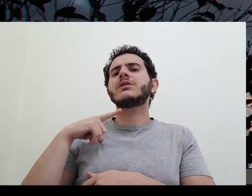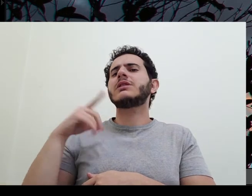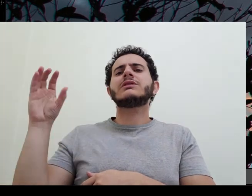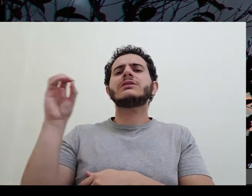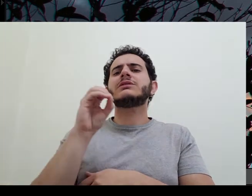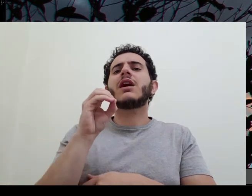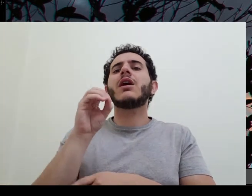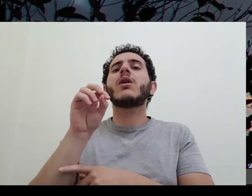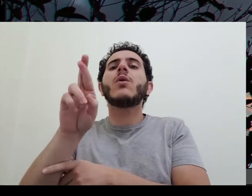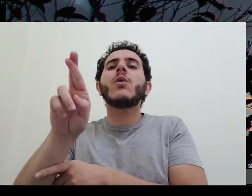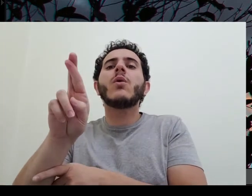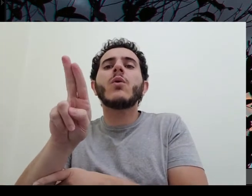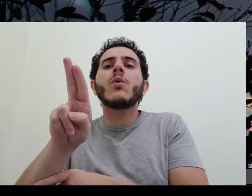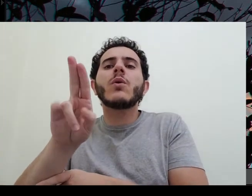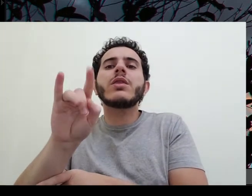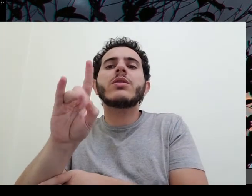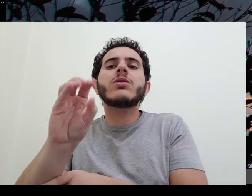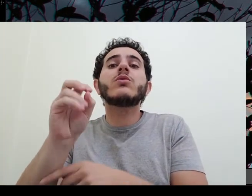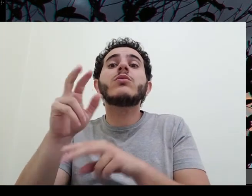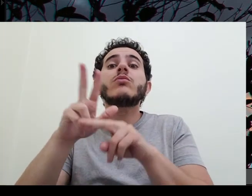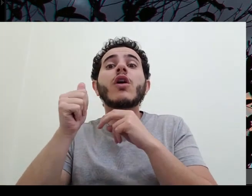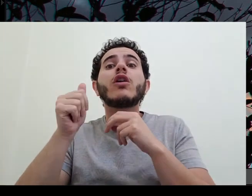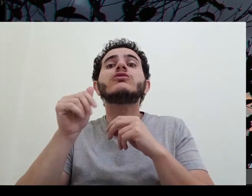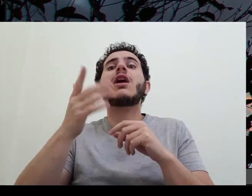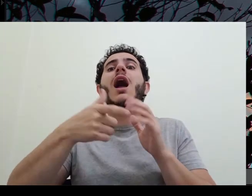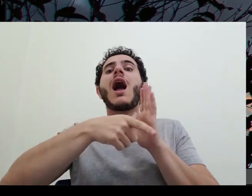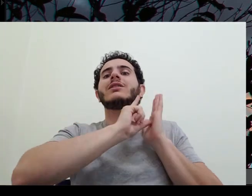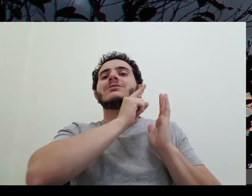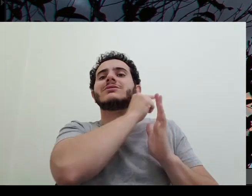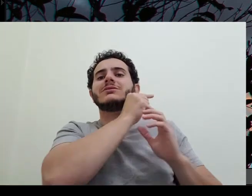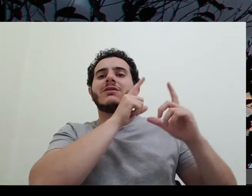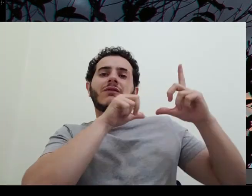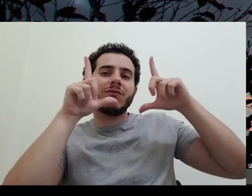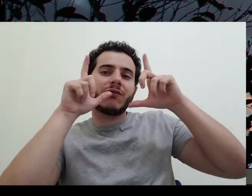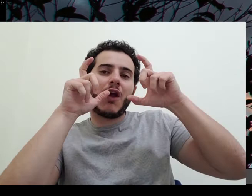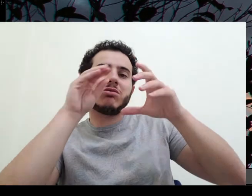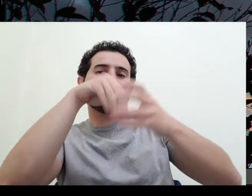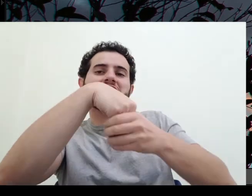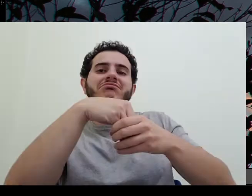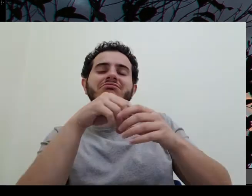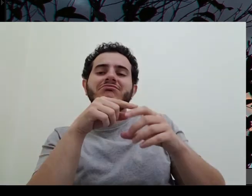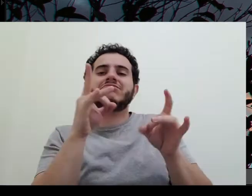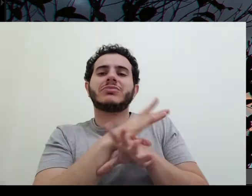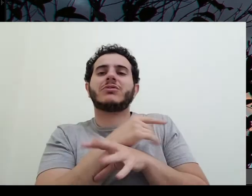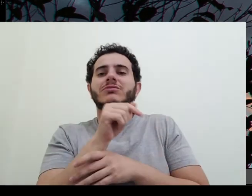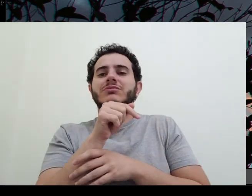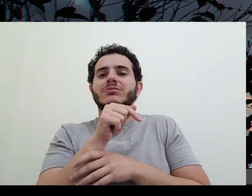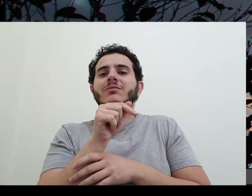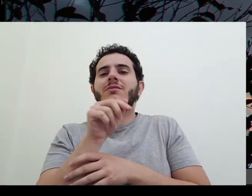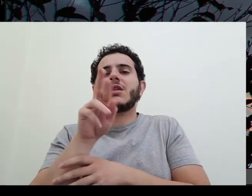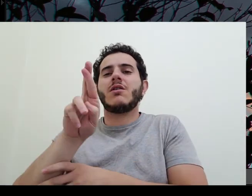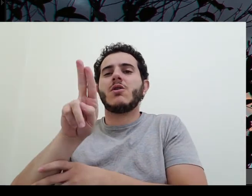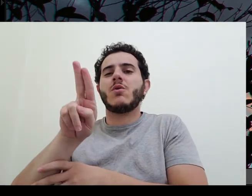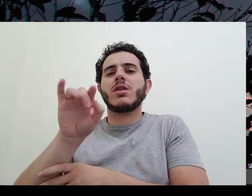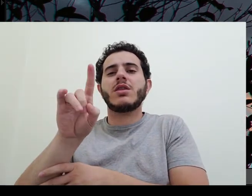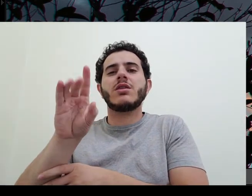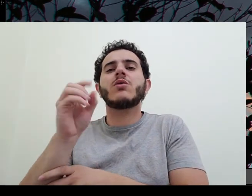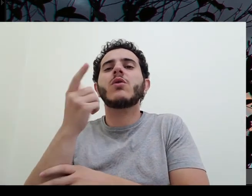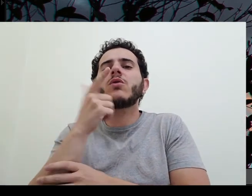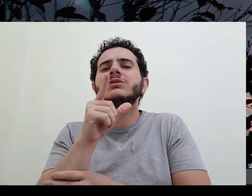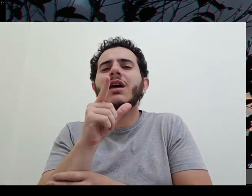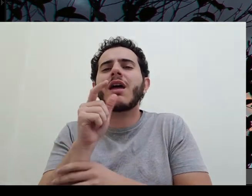de ruído, porque a câmera aplica uma redução de ruído no arquivo JPEG. E na maioria das câmeras você consegue controlar